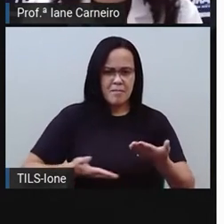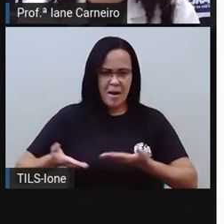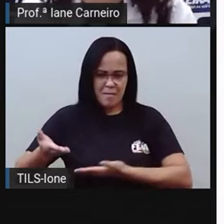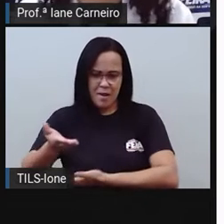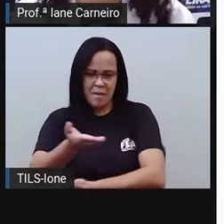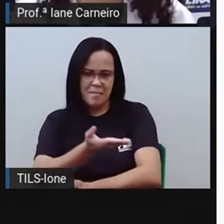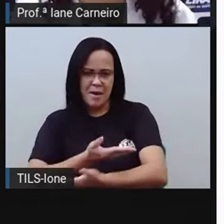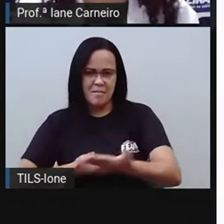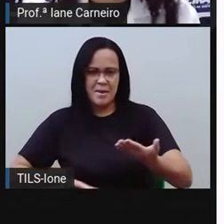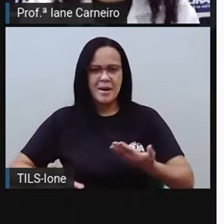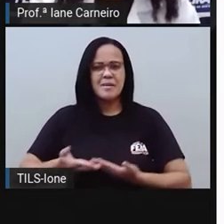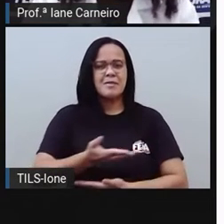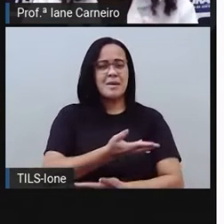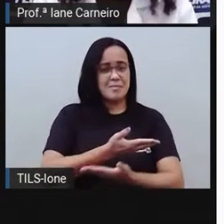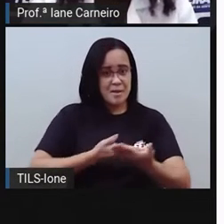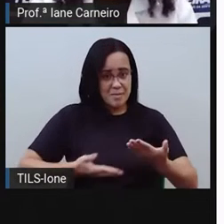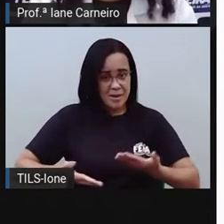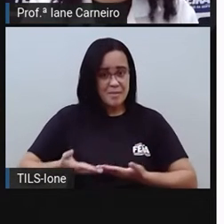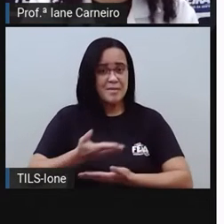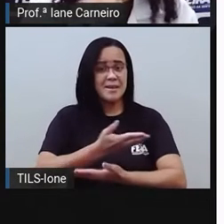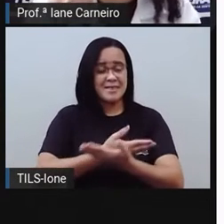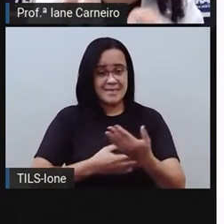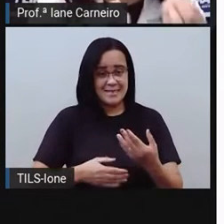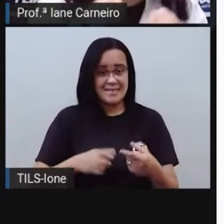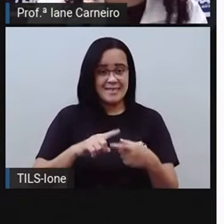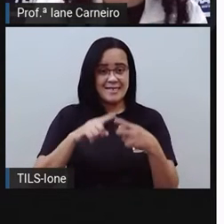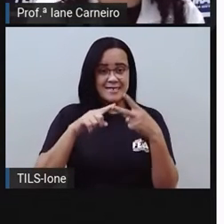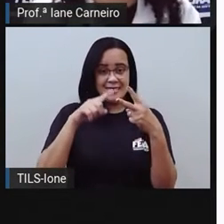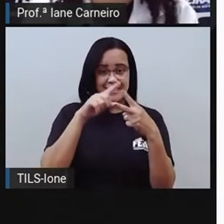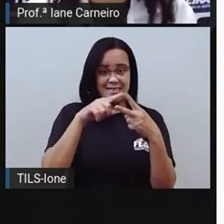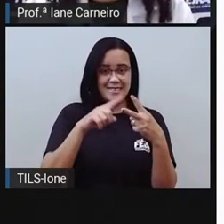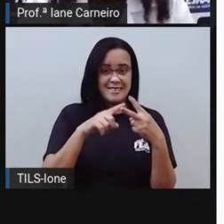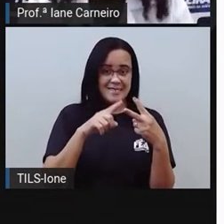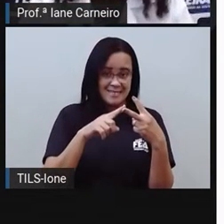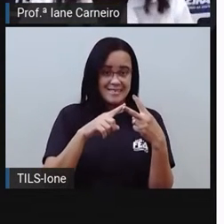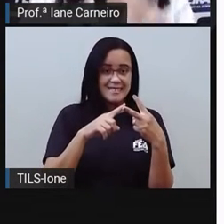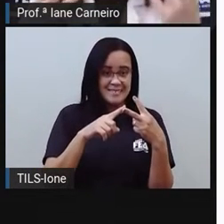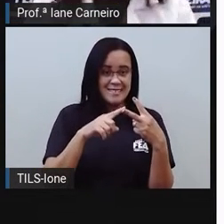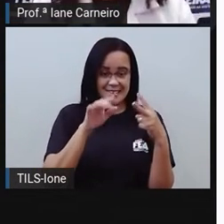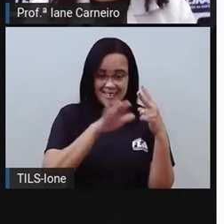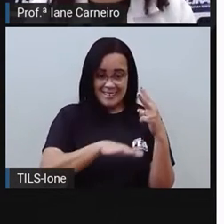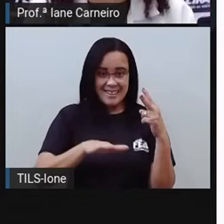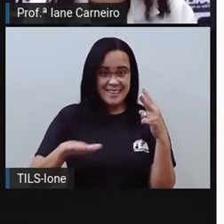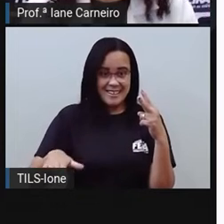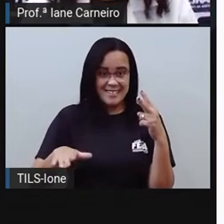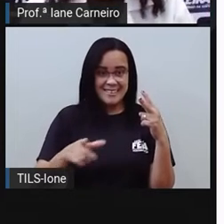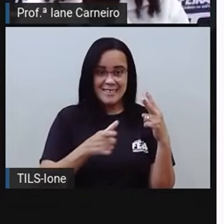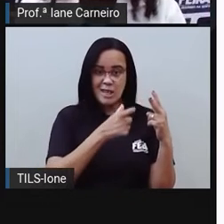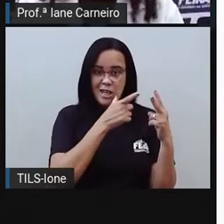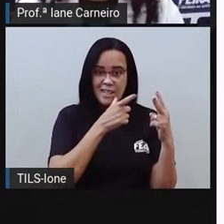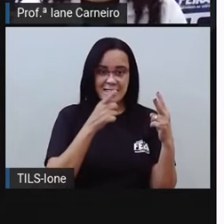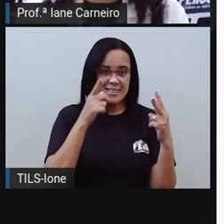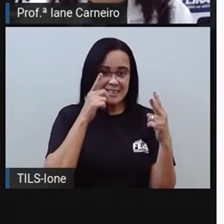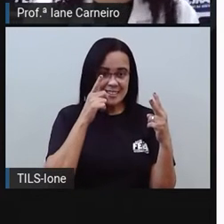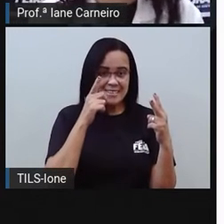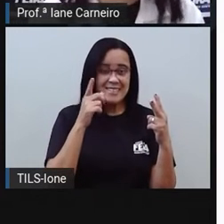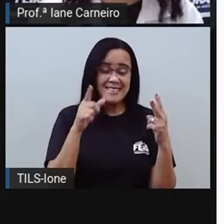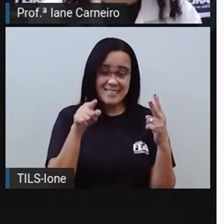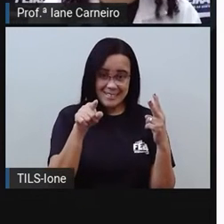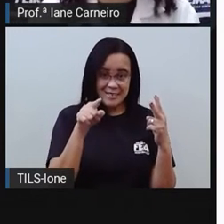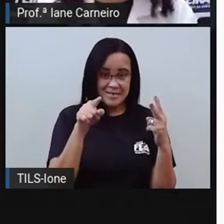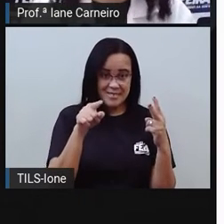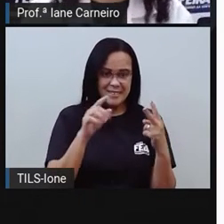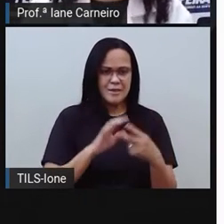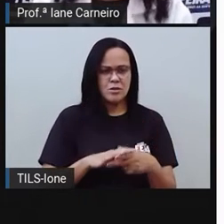andam juntas, né? A gente está vendo aí duas crianças dividindo o lanche. Com a pandemia, a gente foi obrigado a